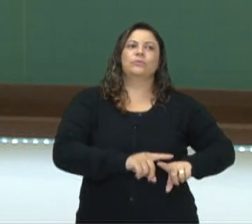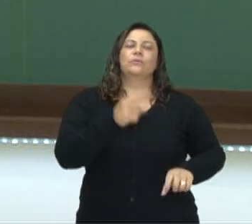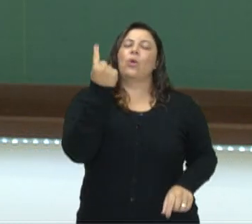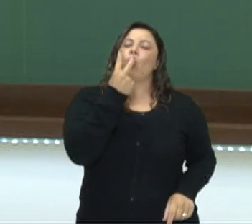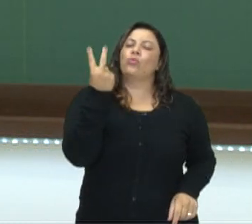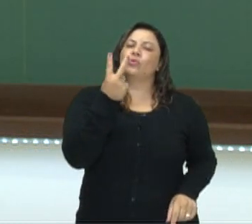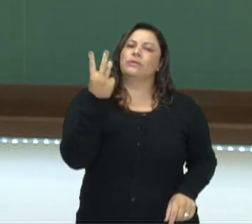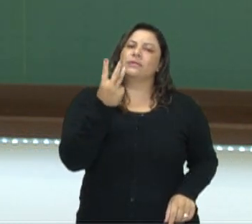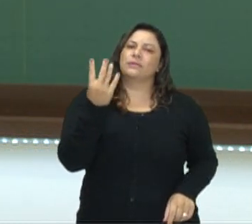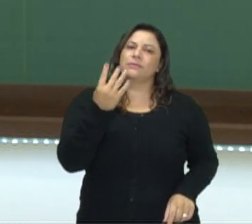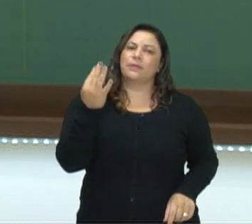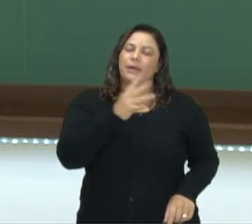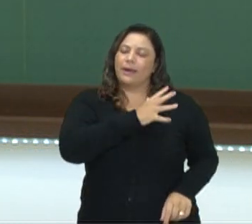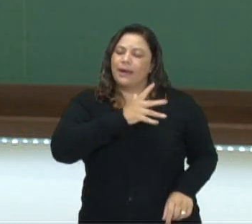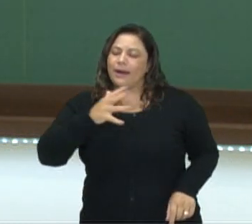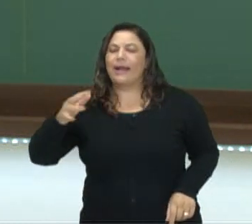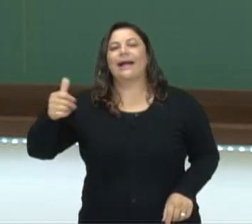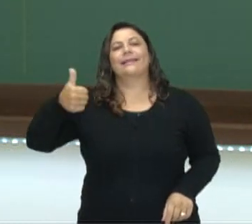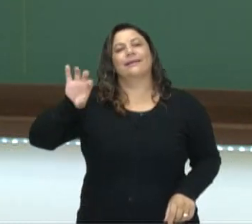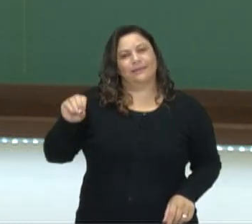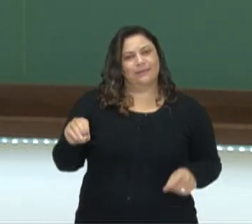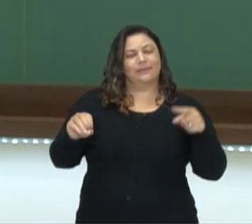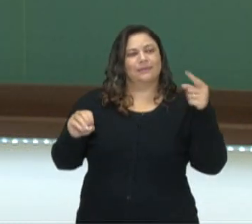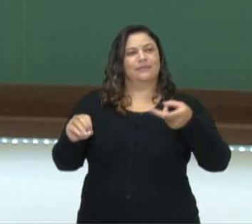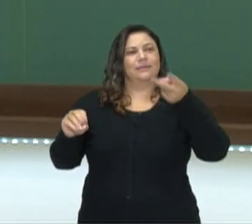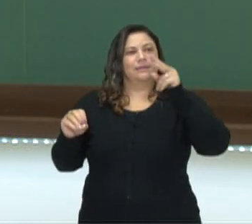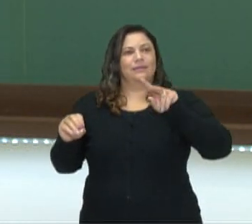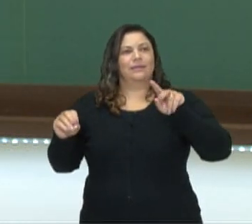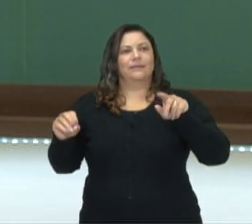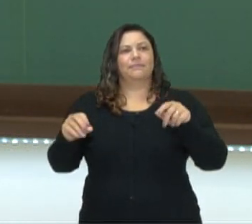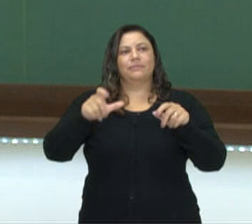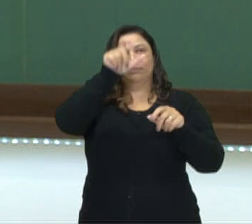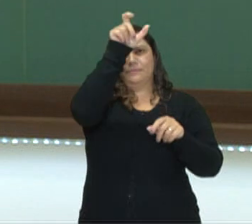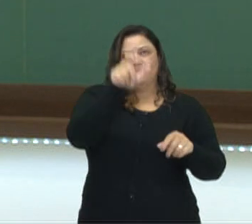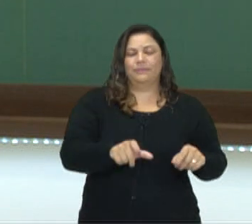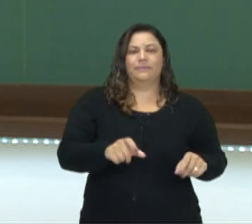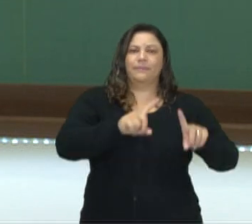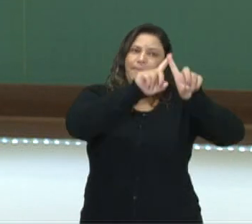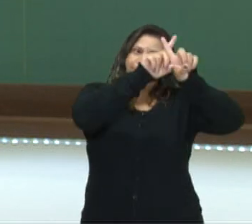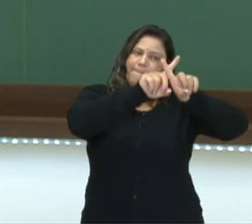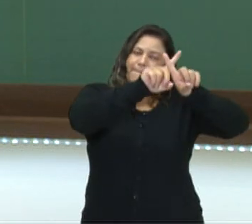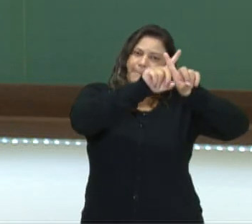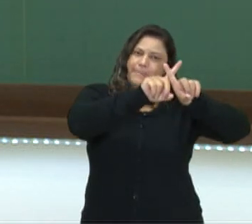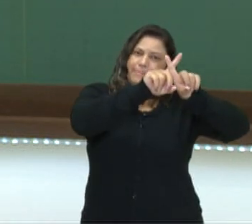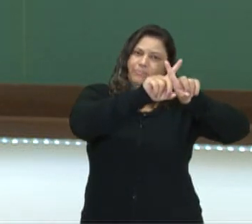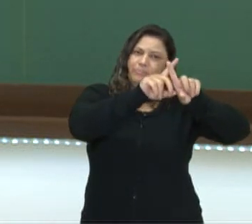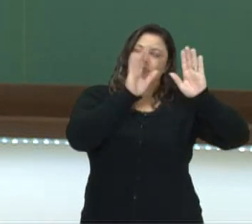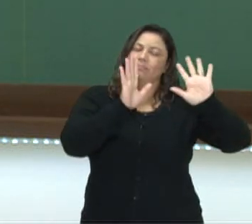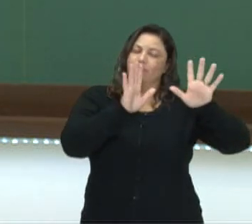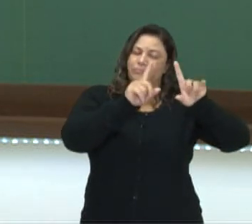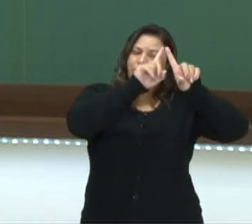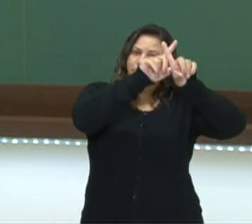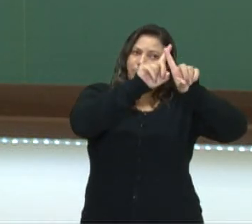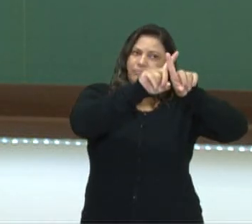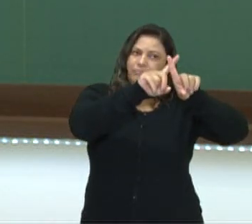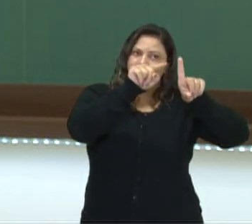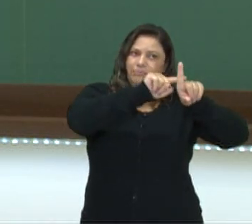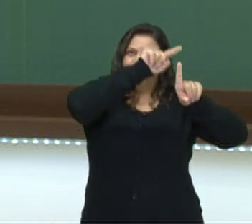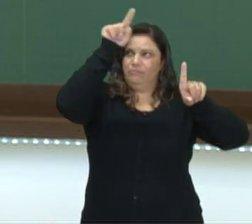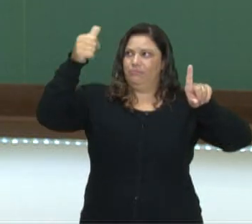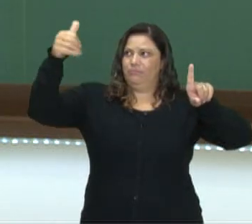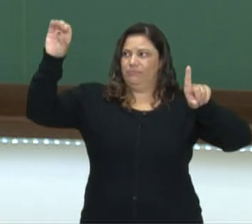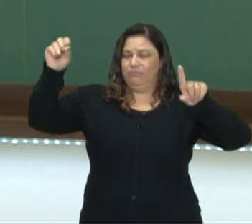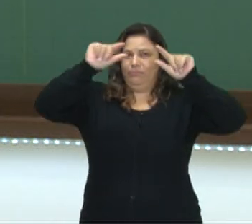1, 2, 3, 4, 5, 6 até o 10. Na primeira linha, vocês vão pôr uma multiplicação, né, que já estava colocada, e pôr até